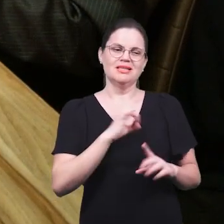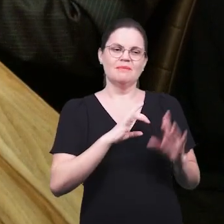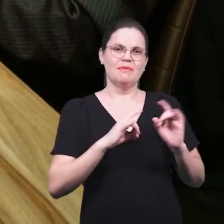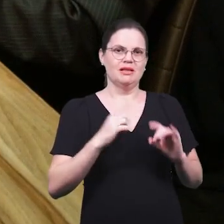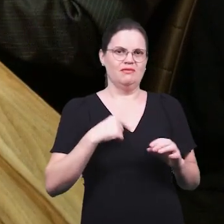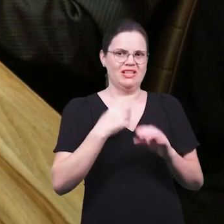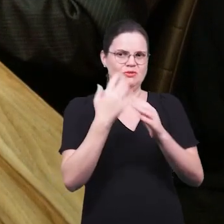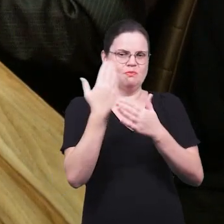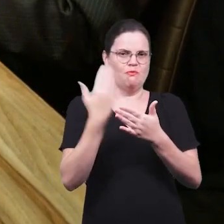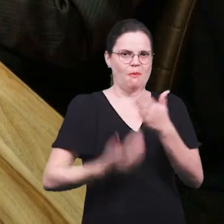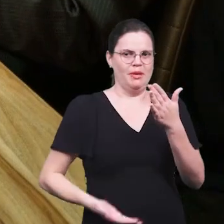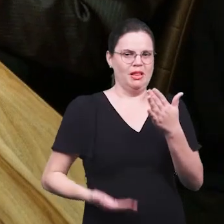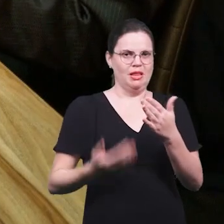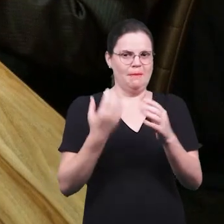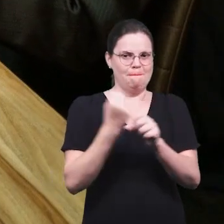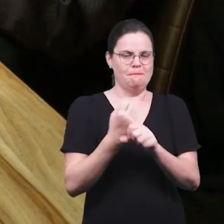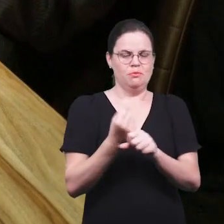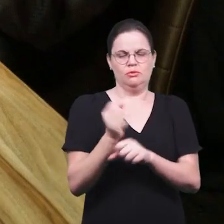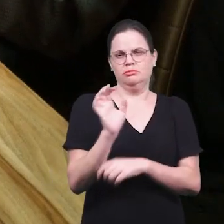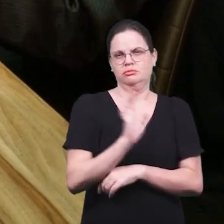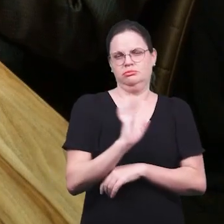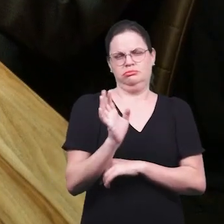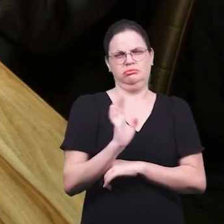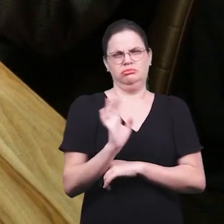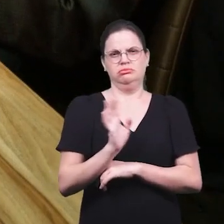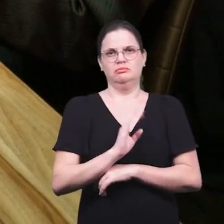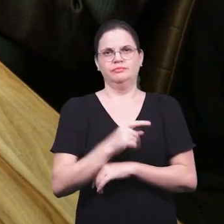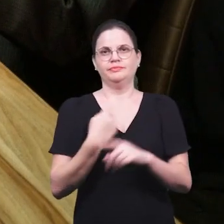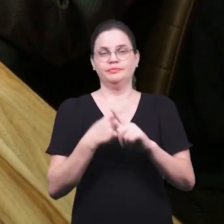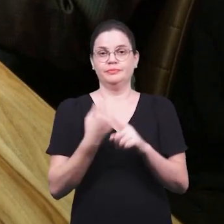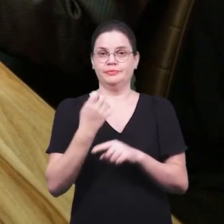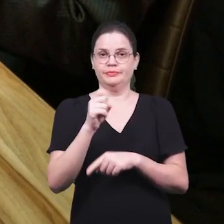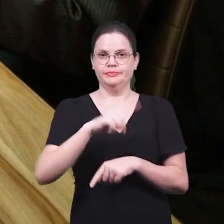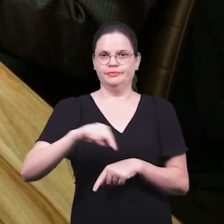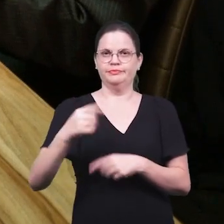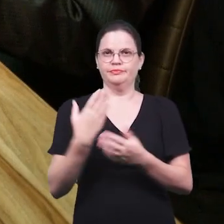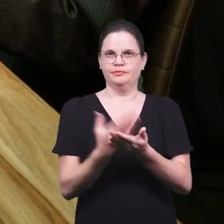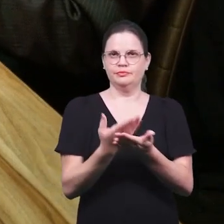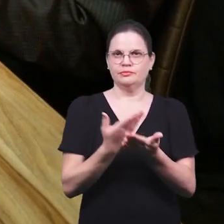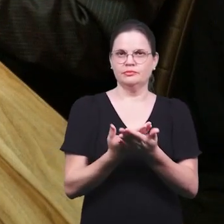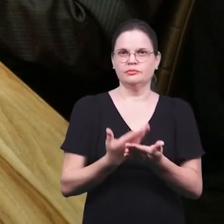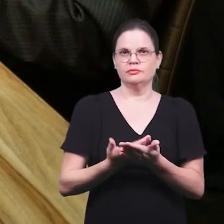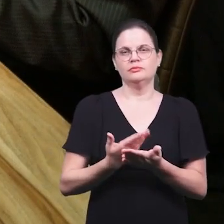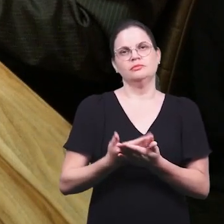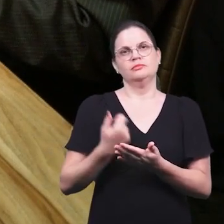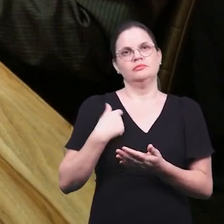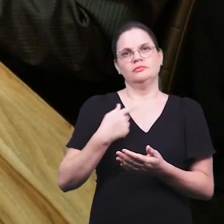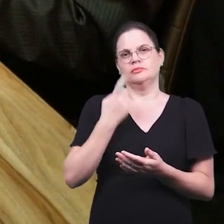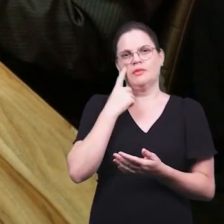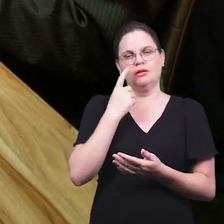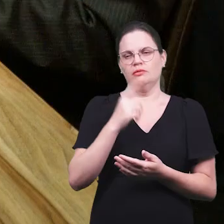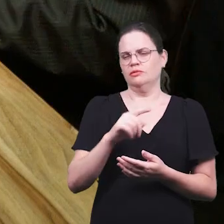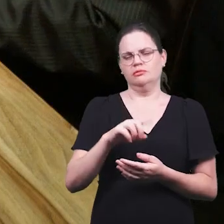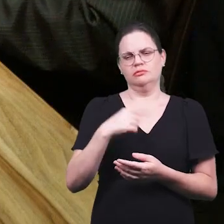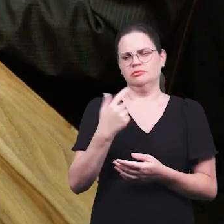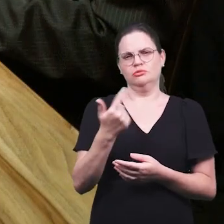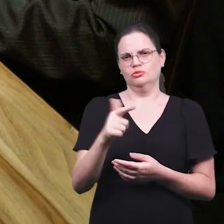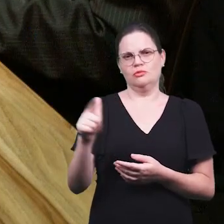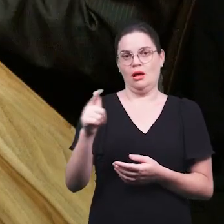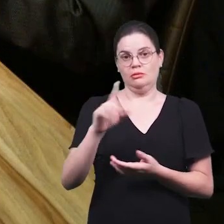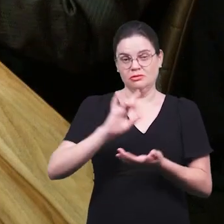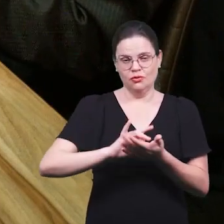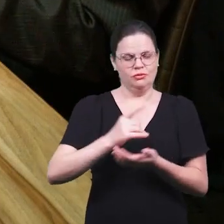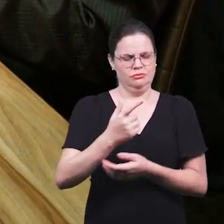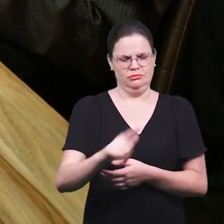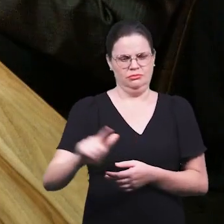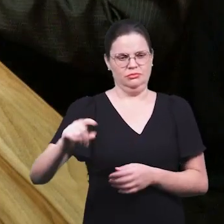né? Esse receio. Na prática, assim, quando a gente vai estudando e vai realizando as provas, a gente vê que isso não acontece. Na prática, não acontece.